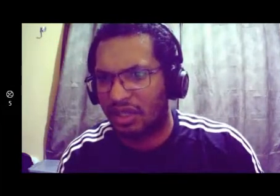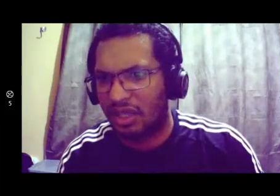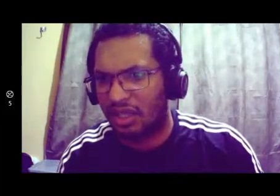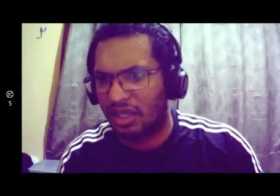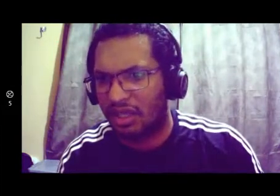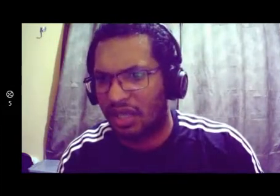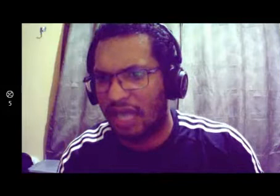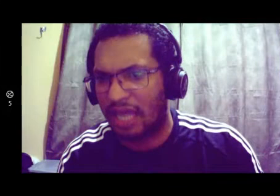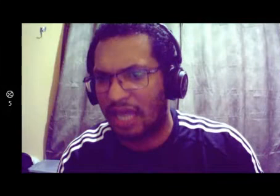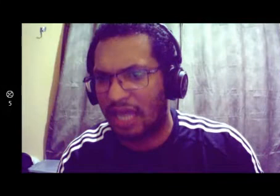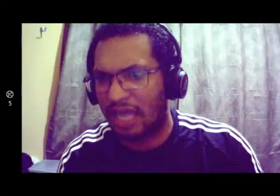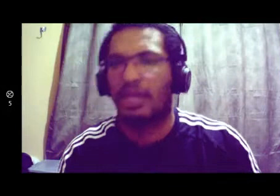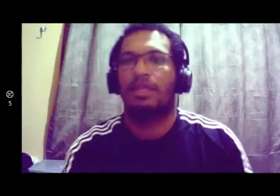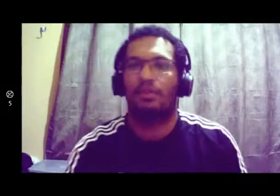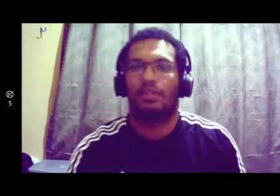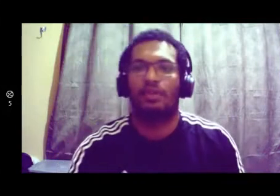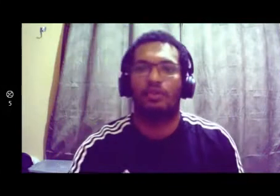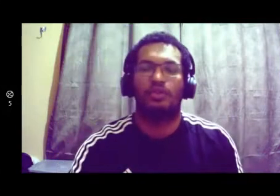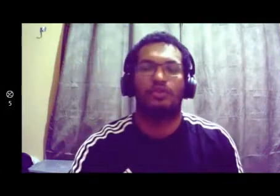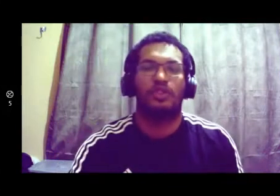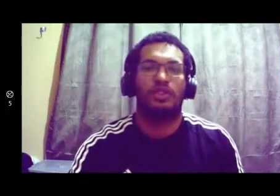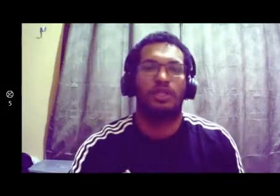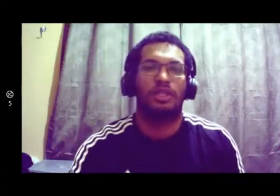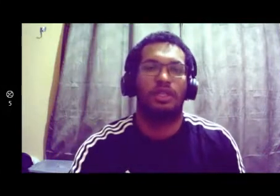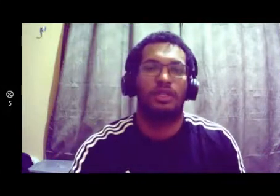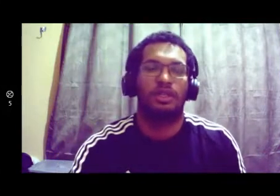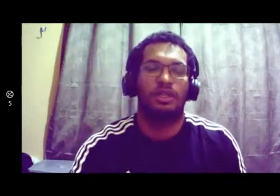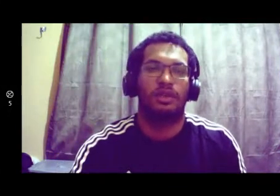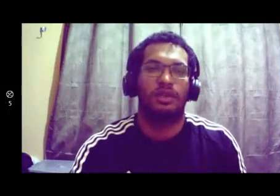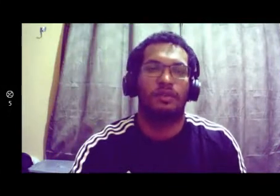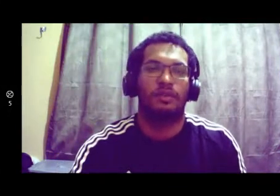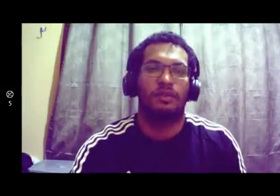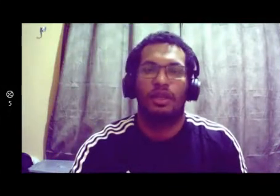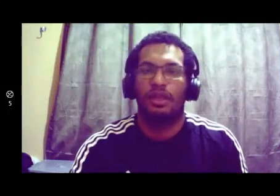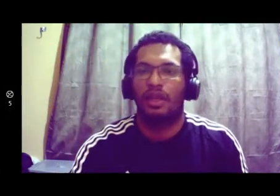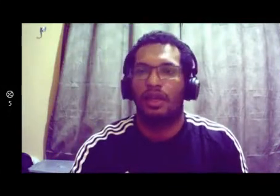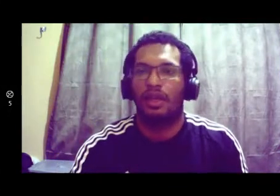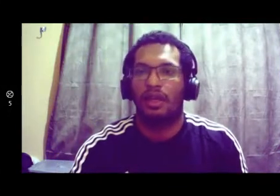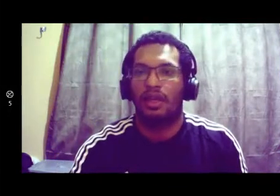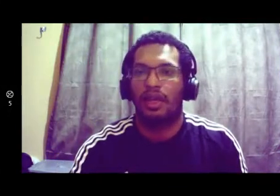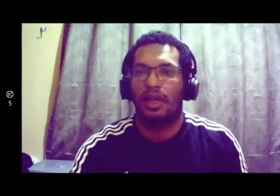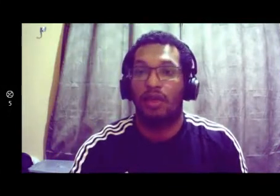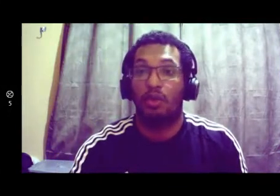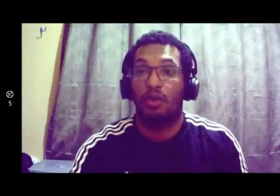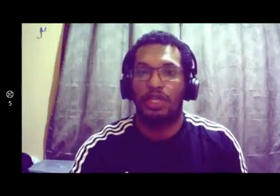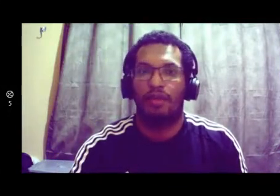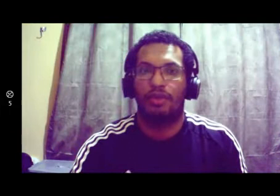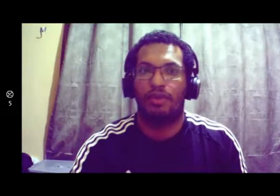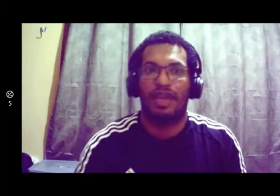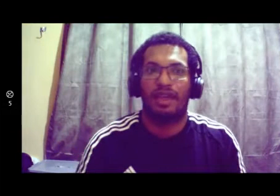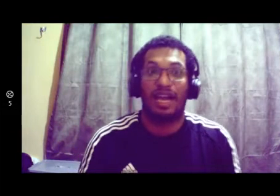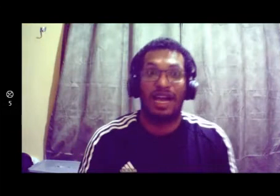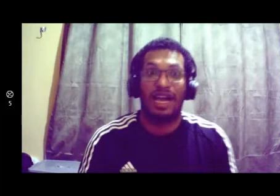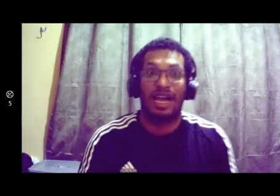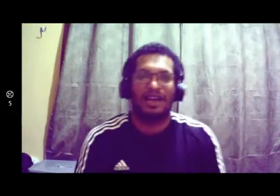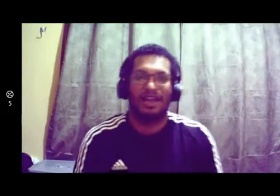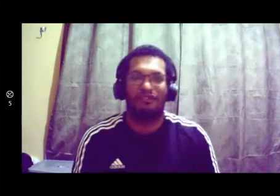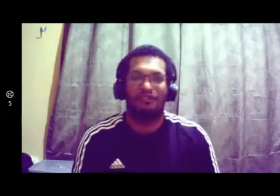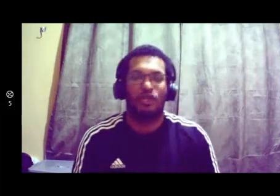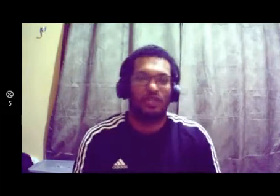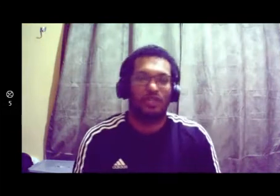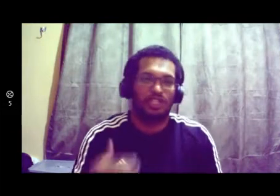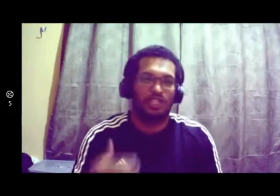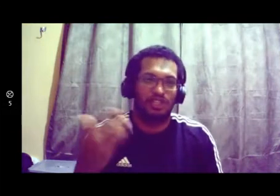só tá. Ah, tá. É porque ele tá mostrando como se fosse à noite, né? Porque